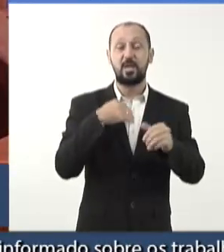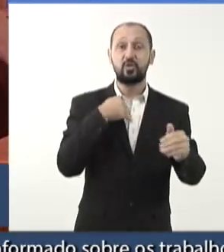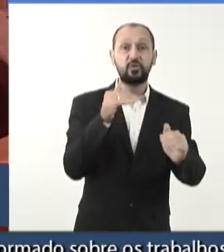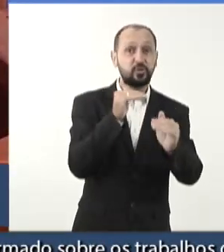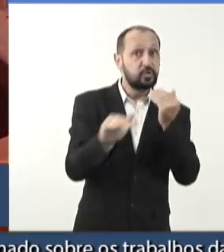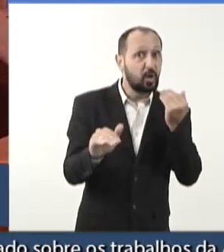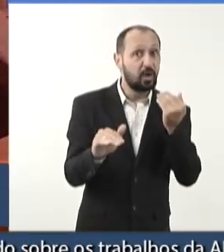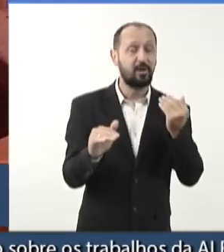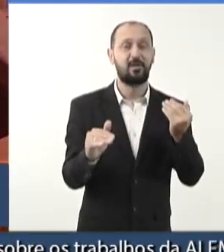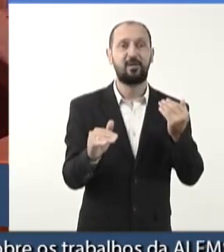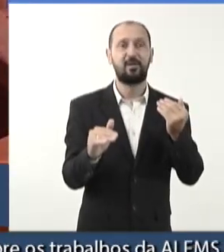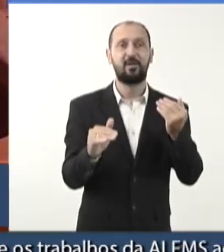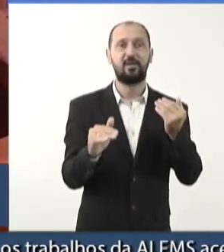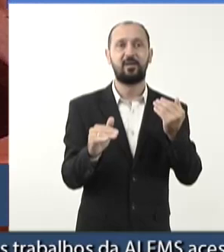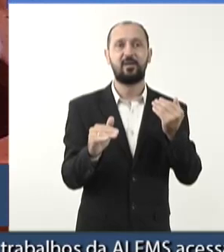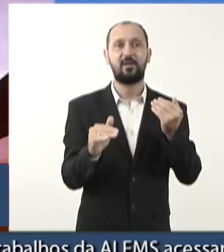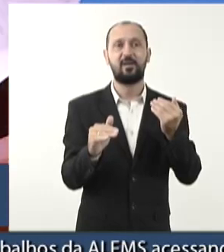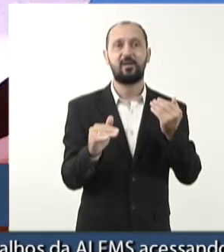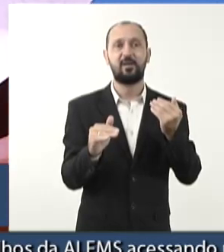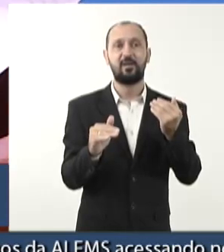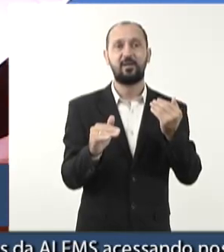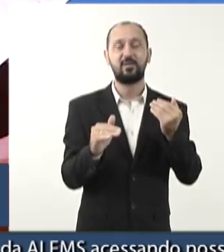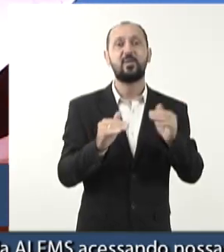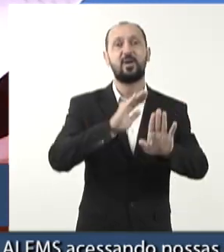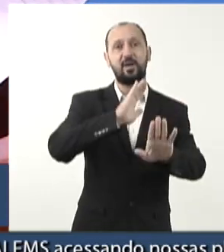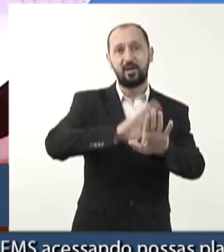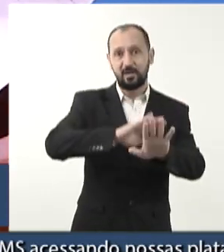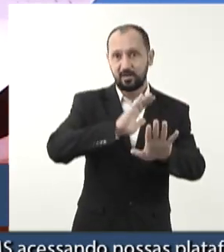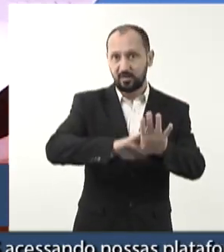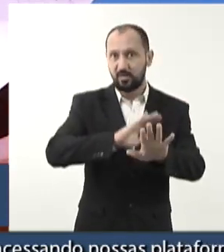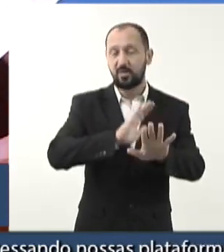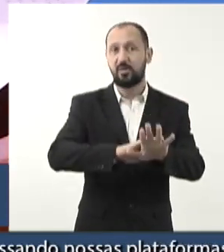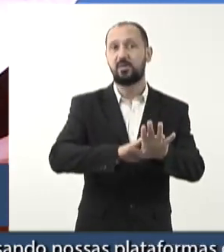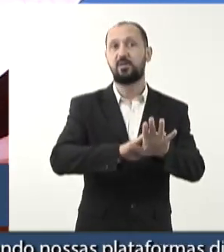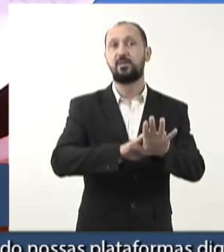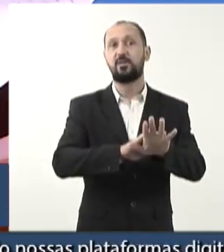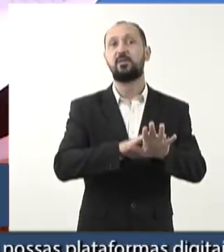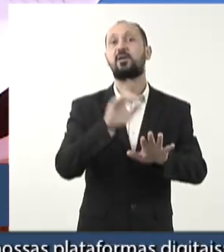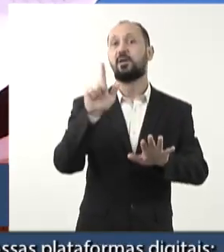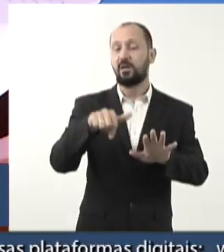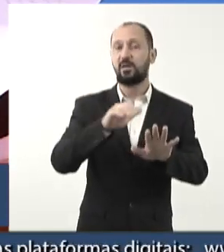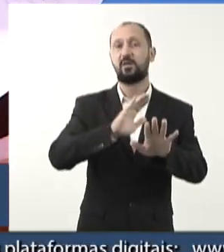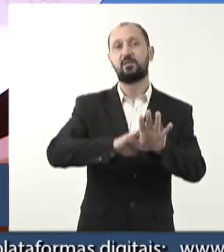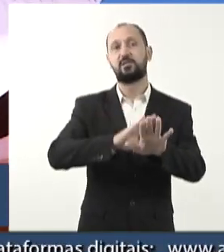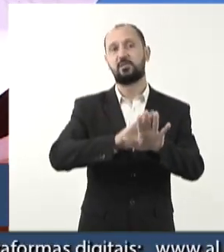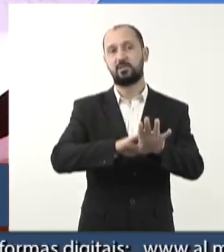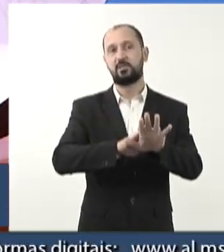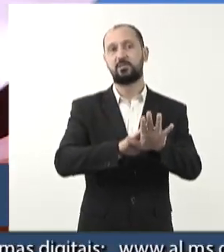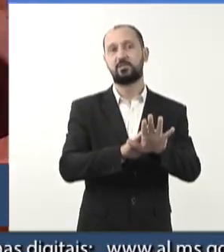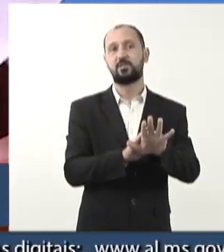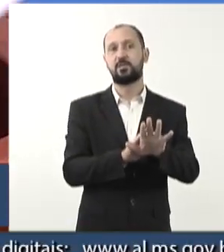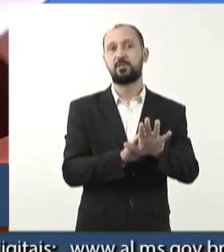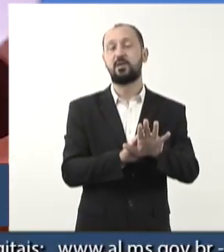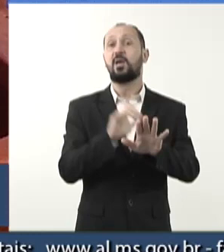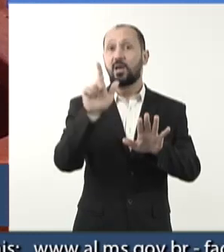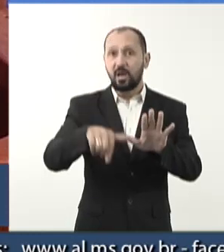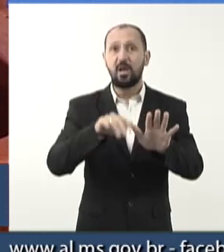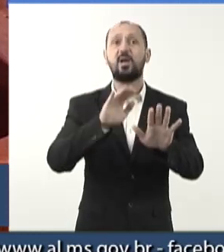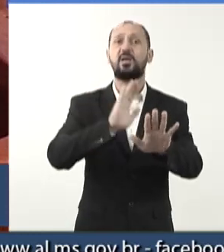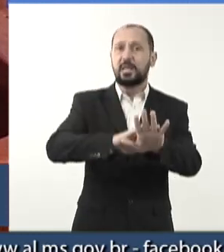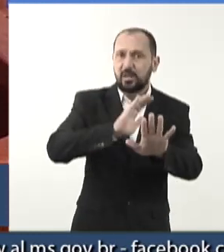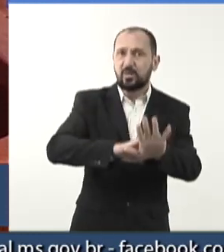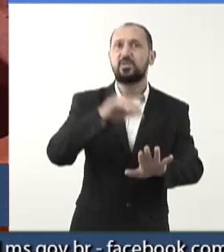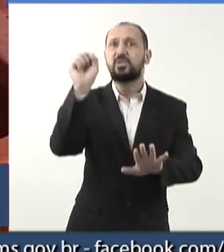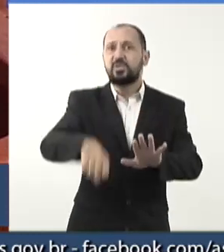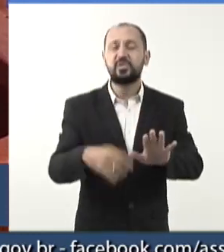discordar disso é ideológico. É ideológico. É